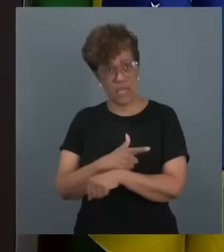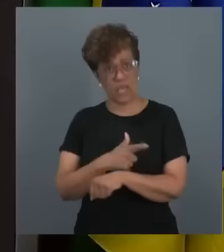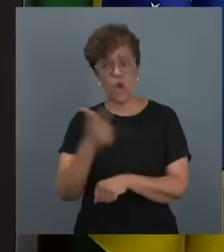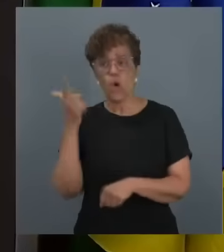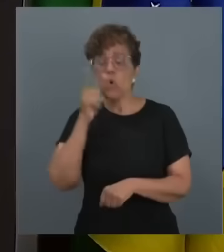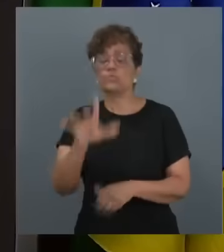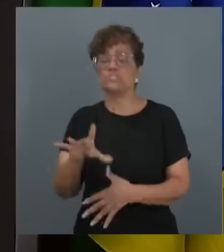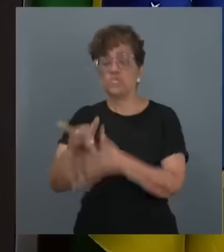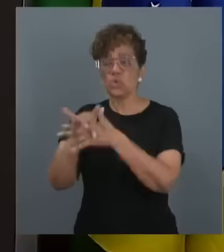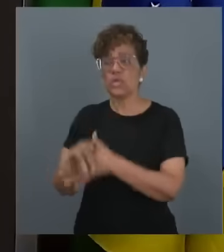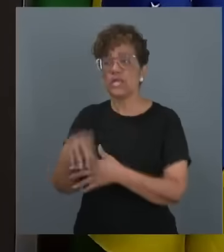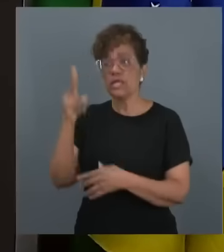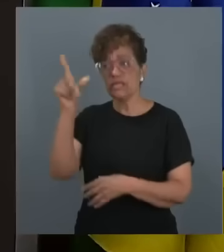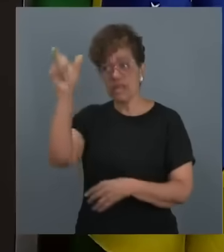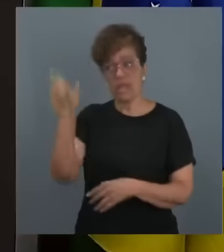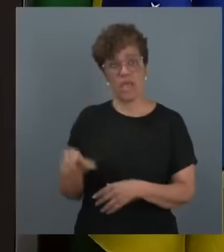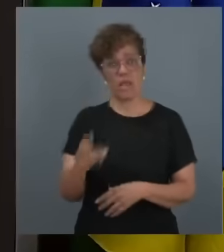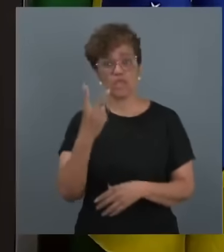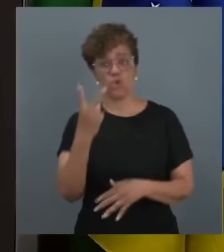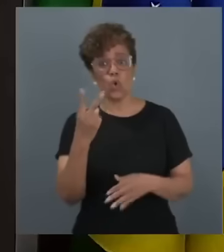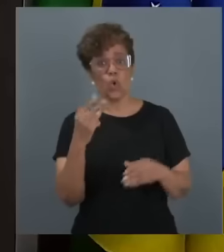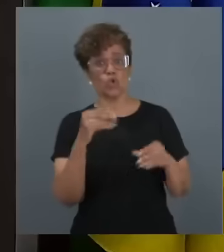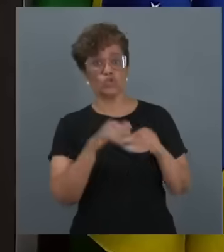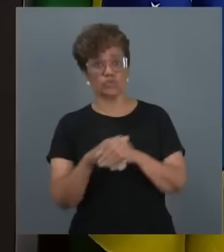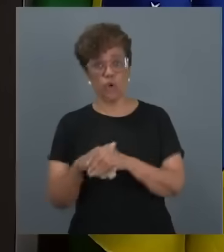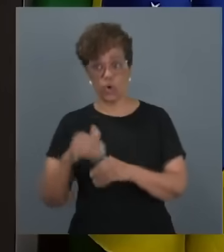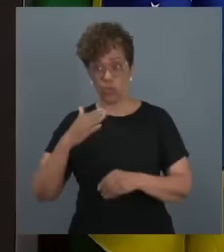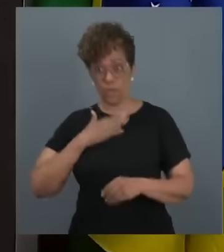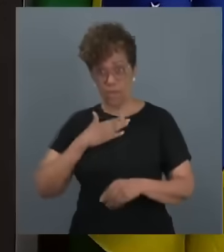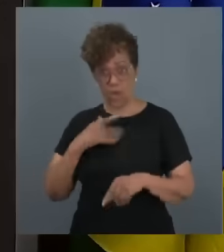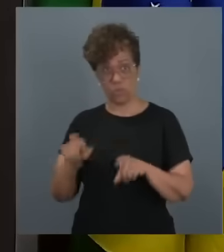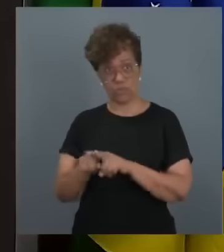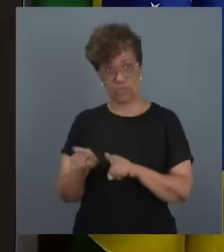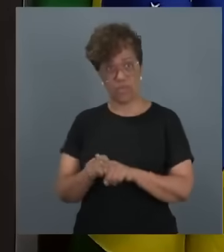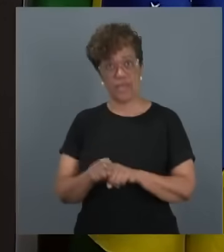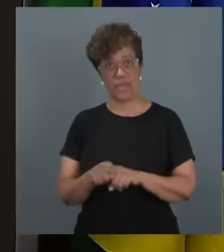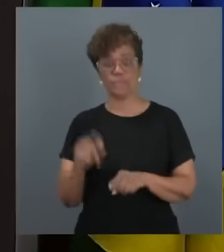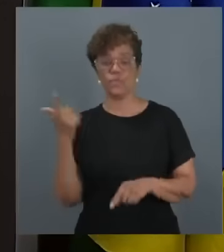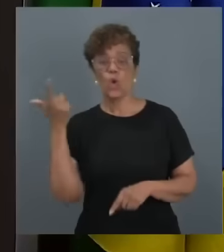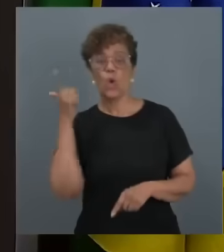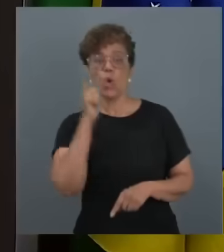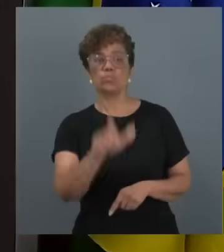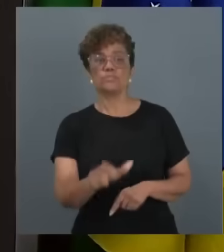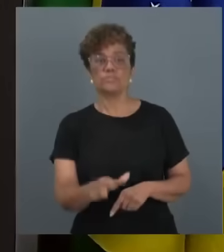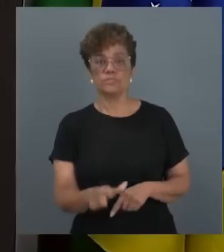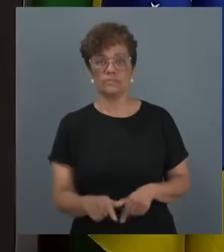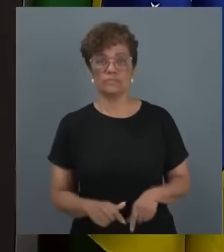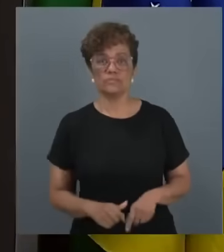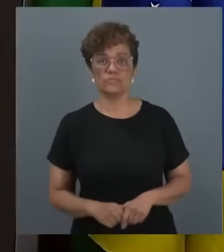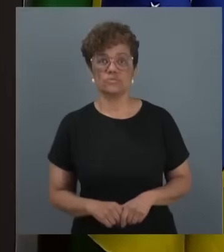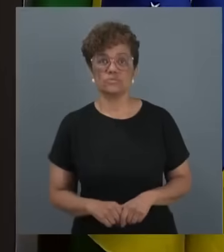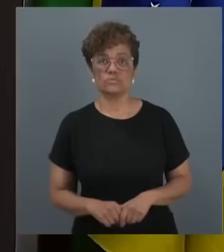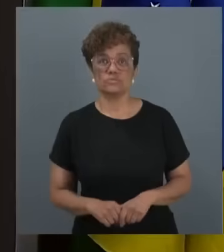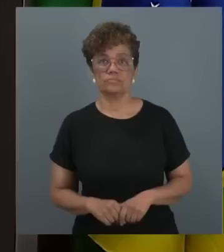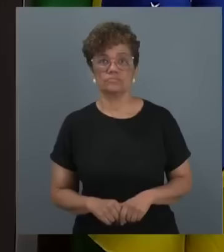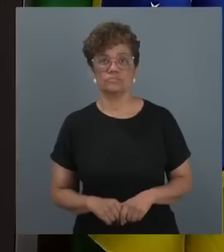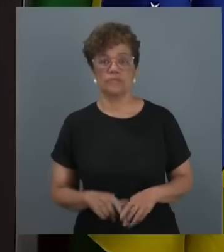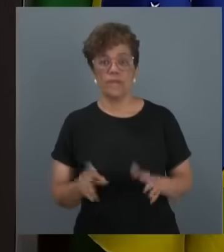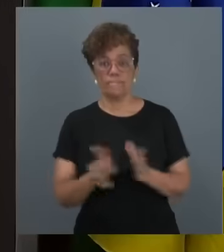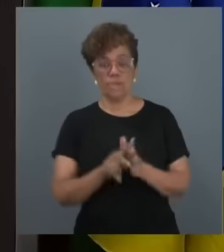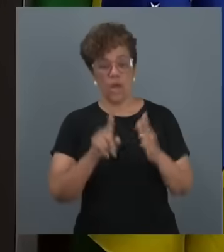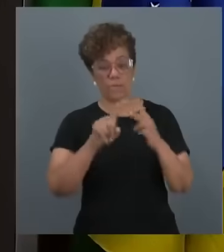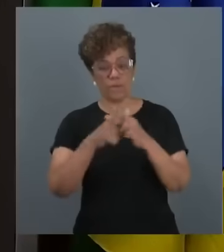liderança, por 2 votos, inclusive o meu, nós conseguimos colocar na reforma do